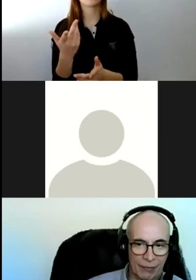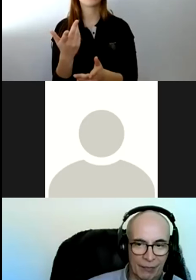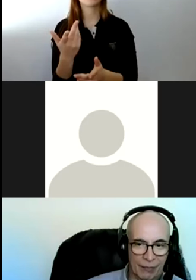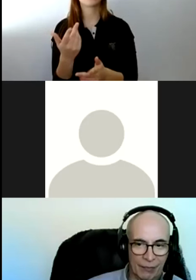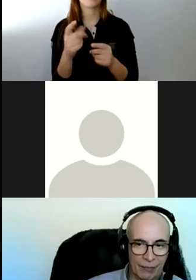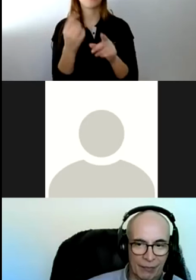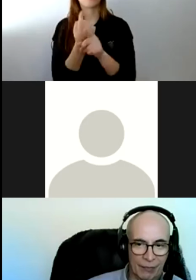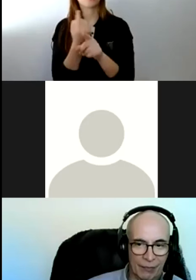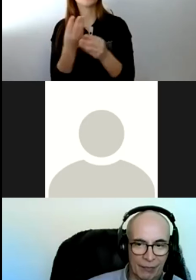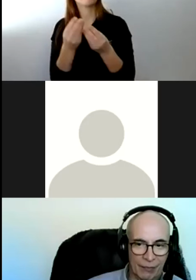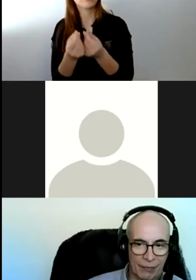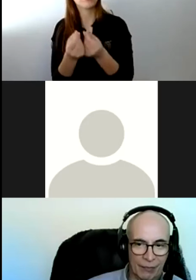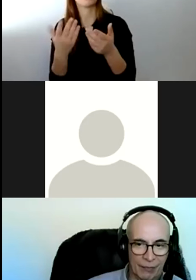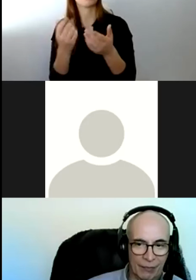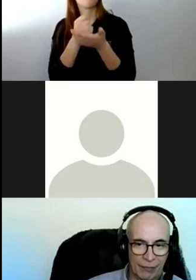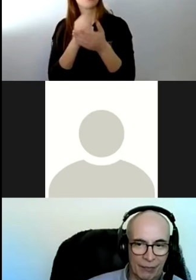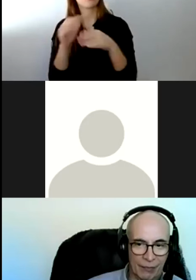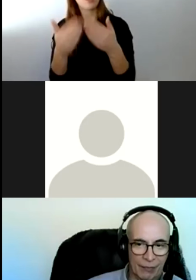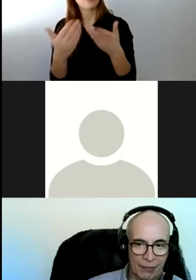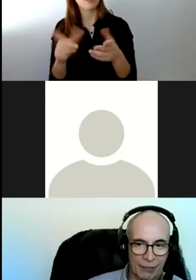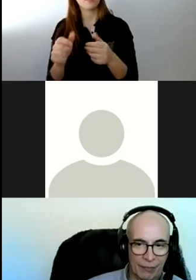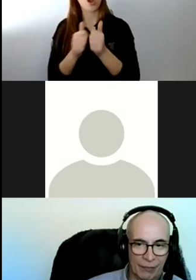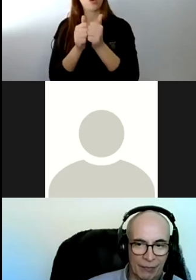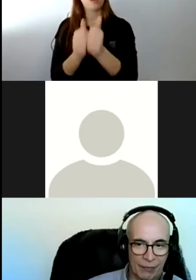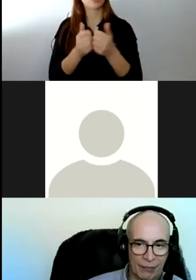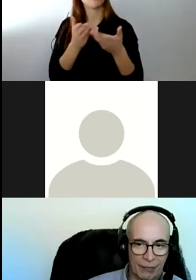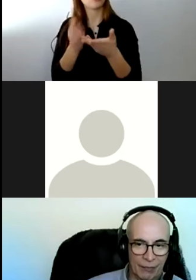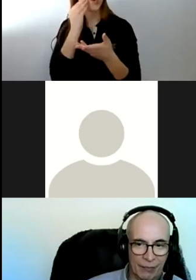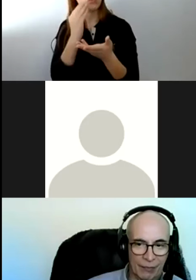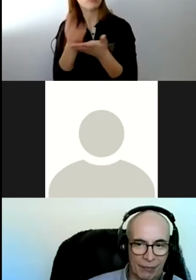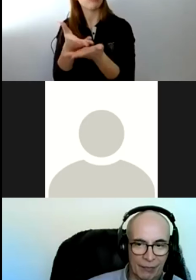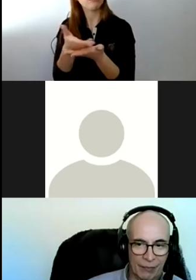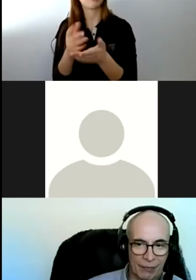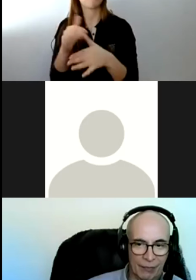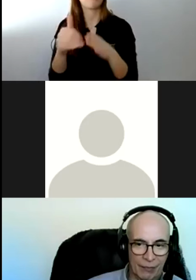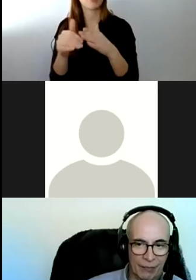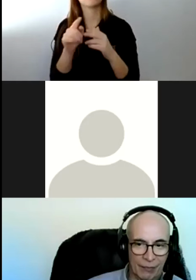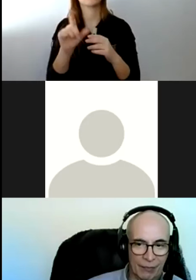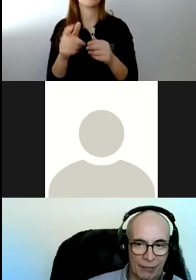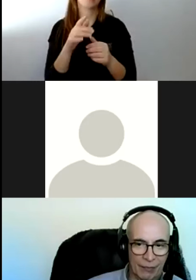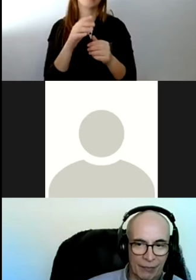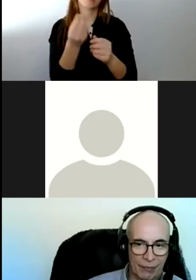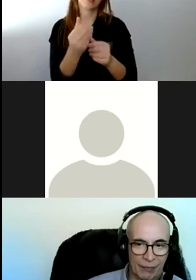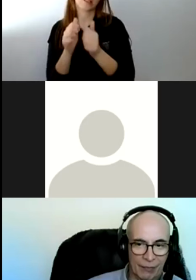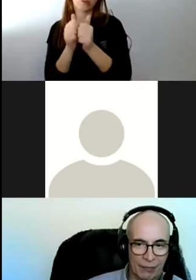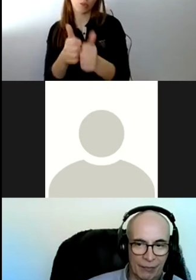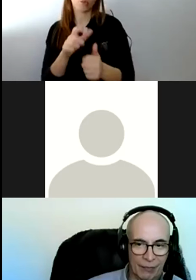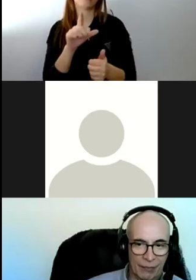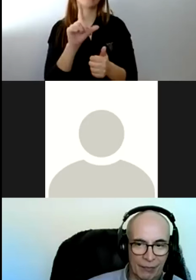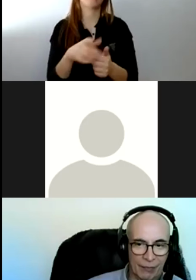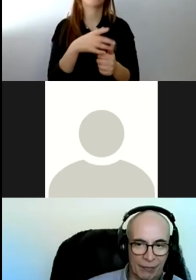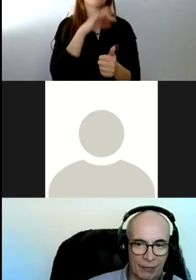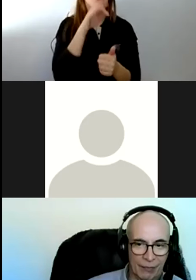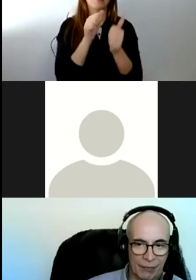produtos de apoio, o acompanhamento na utilização dos mesmos, quer às crianças, quer às famílias. Muitos destes centros desenvolvem projetos com